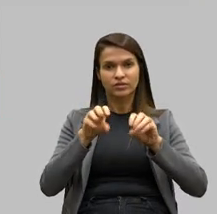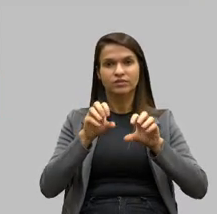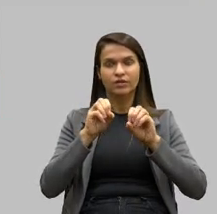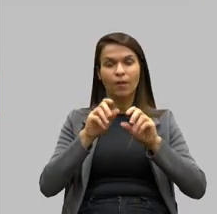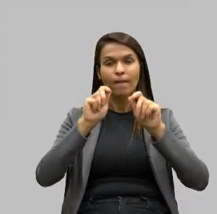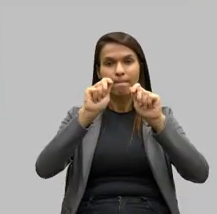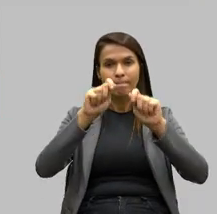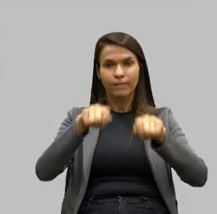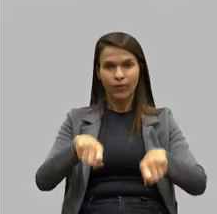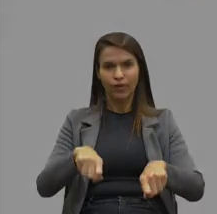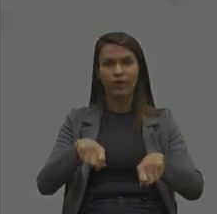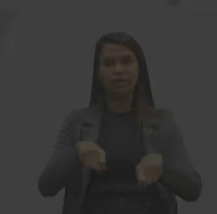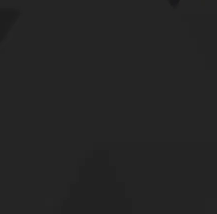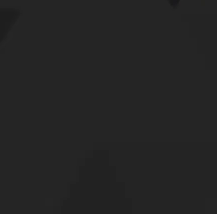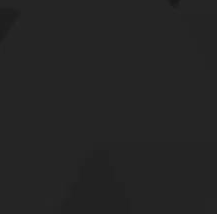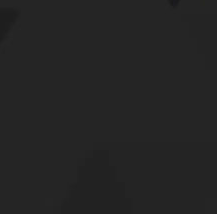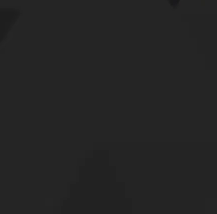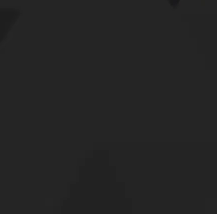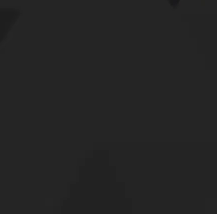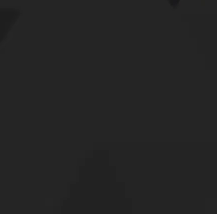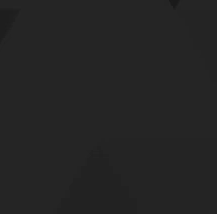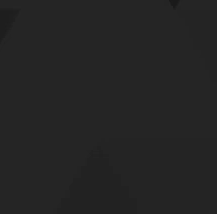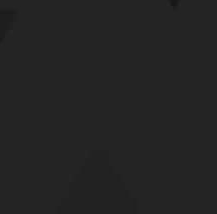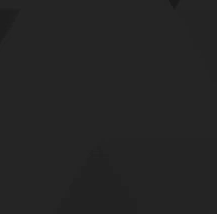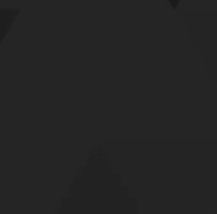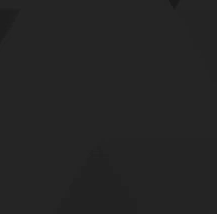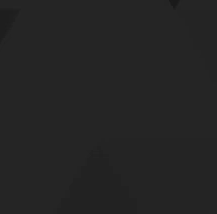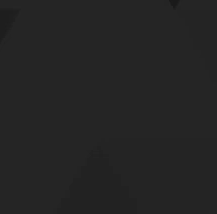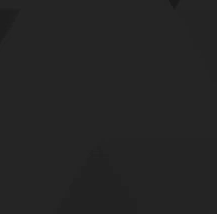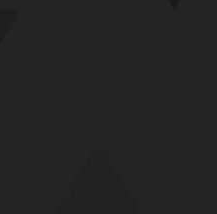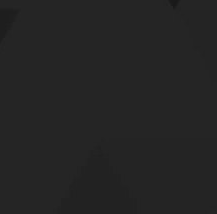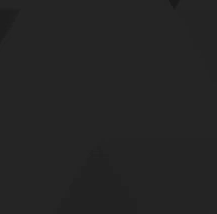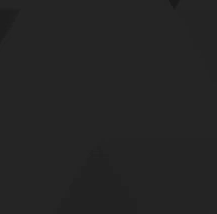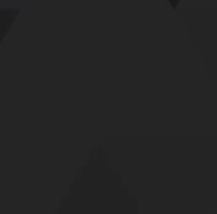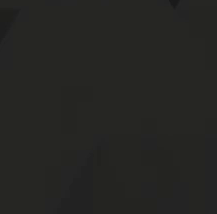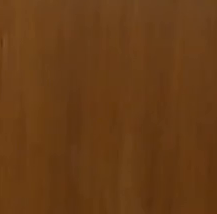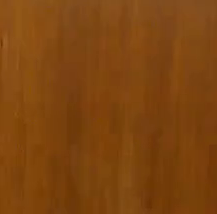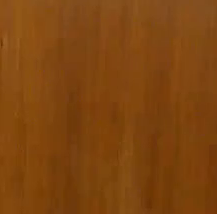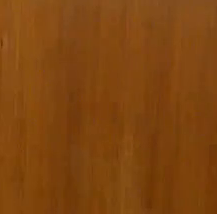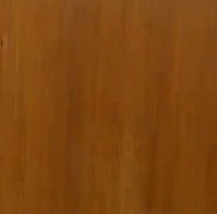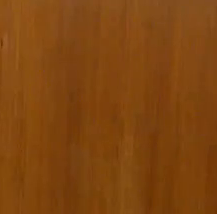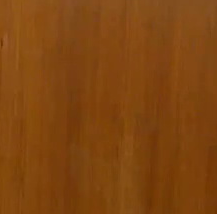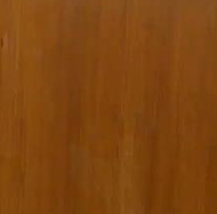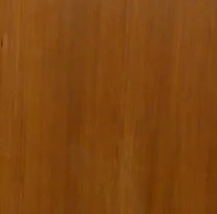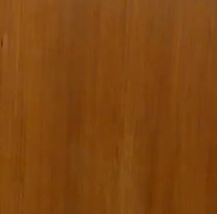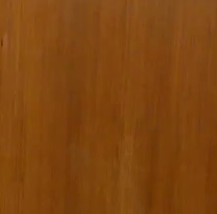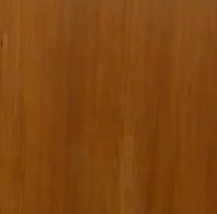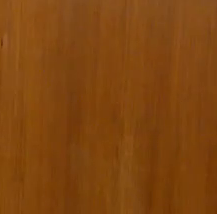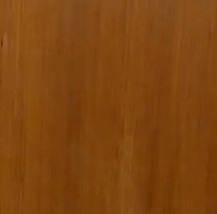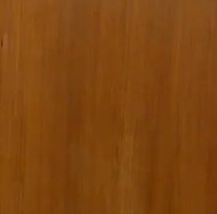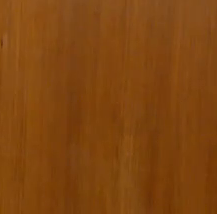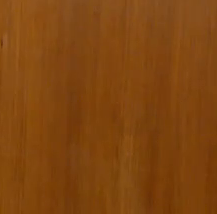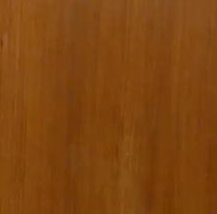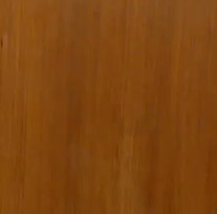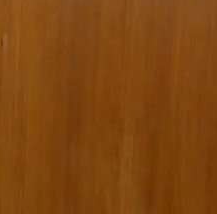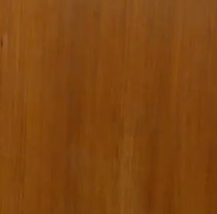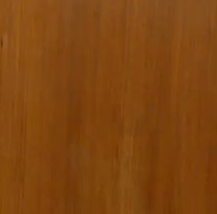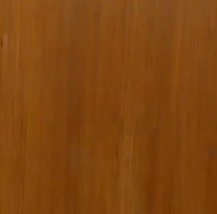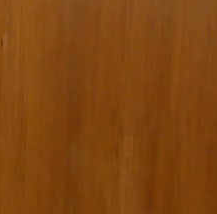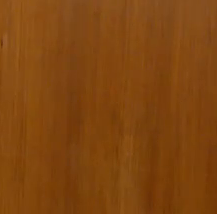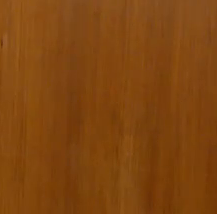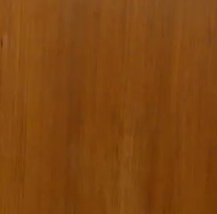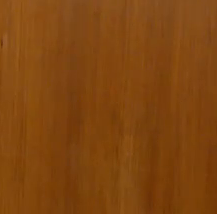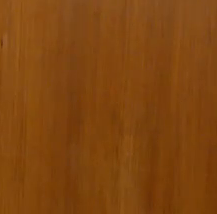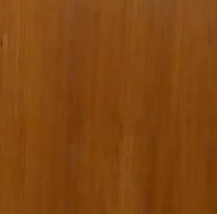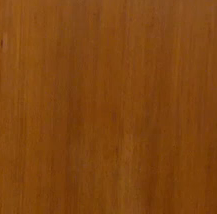possa ser cada vez melhor, de mais qualidade em Minas Gerais. Obrigada, deputado. Para responder aos questionamentos,